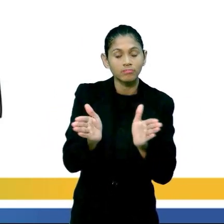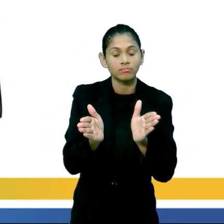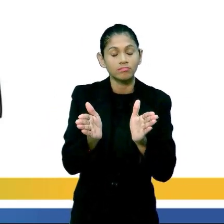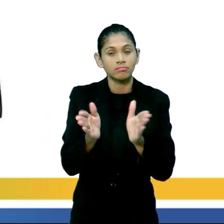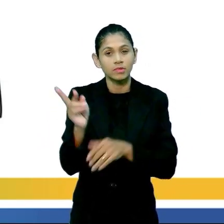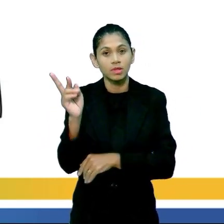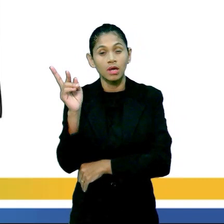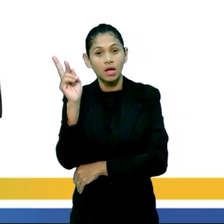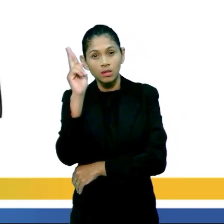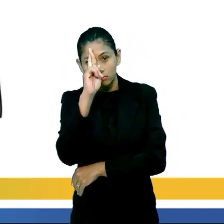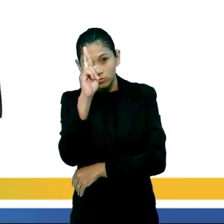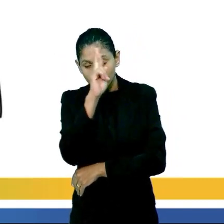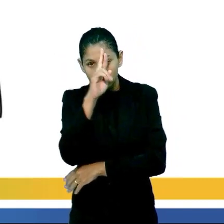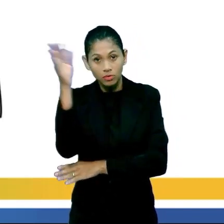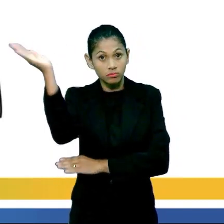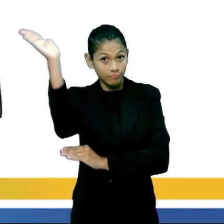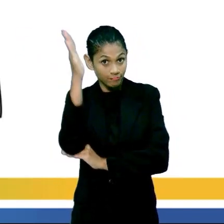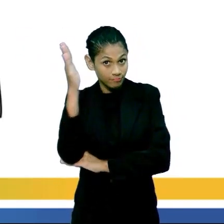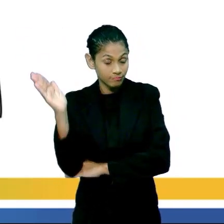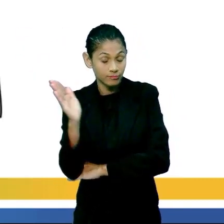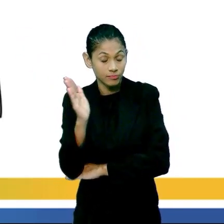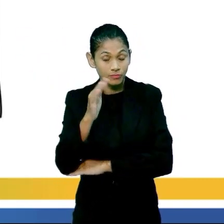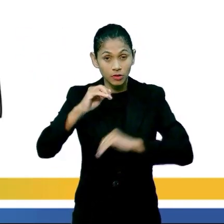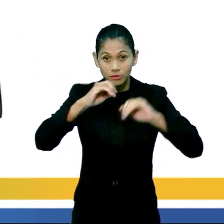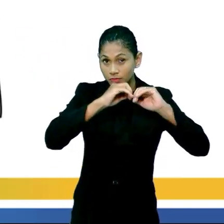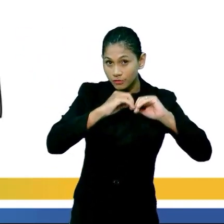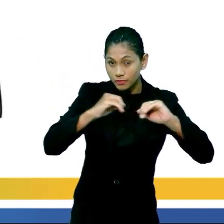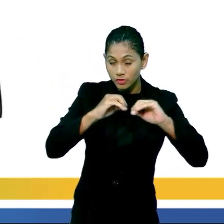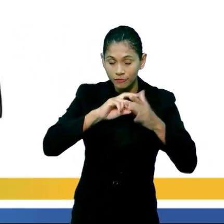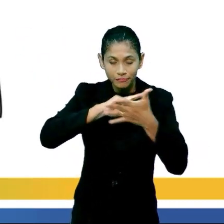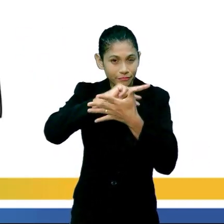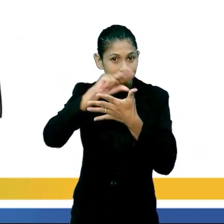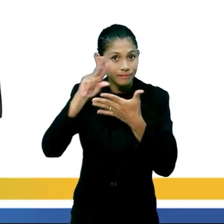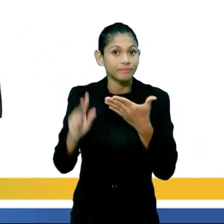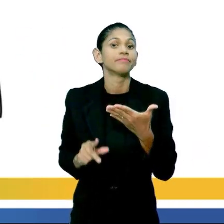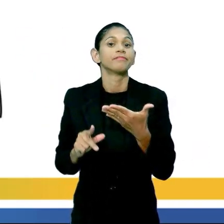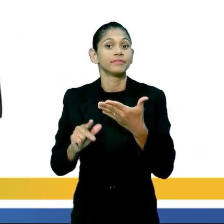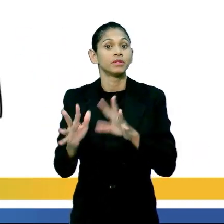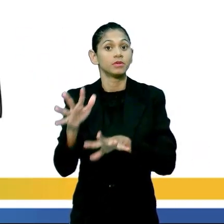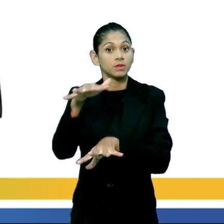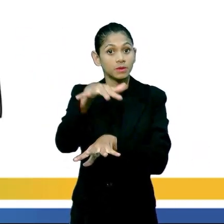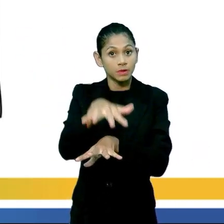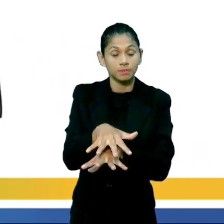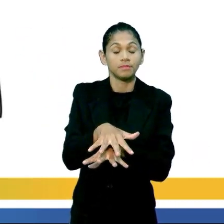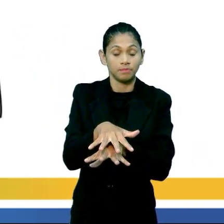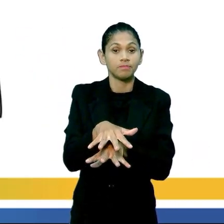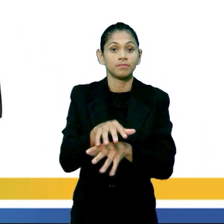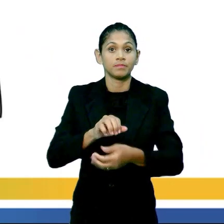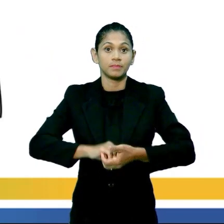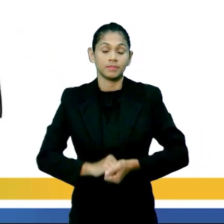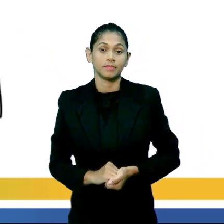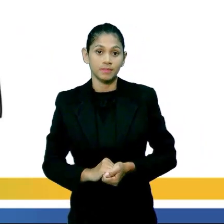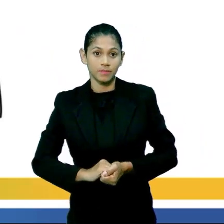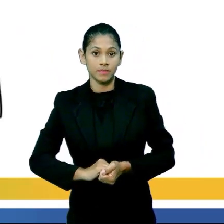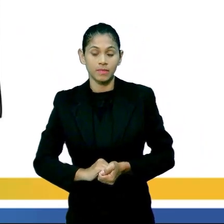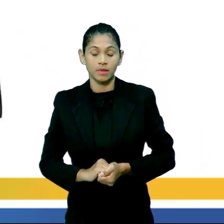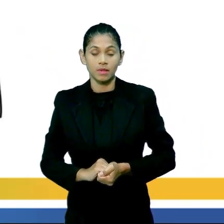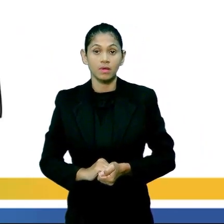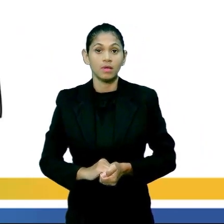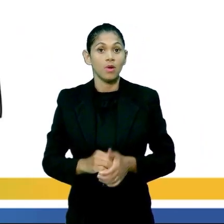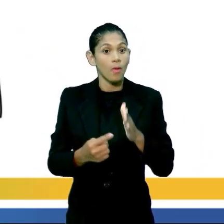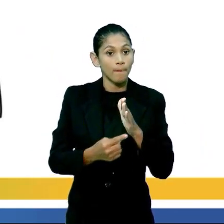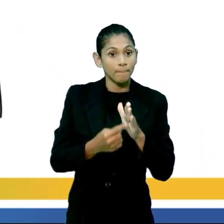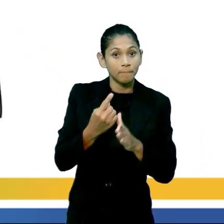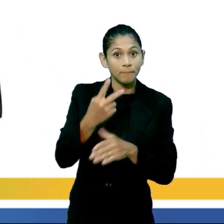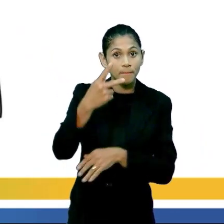é dividida em vários períodos, você lembra, né? O período pré-colonial é o primeiro. Esse período, gente,